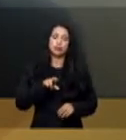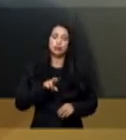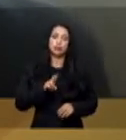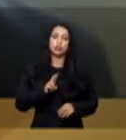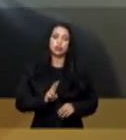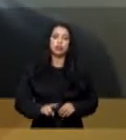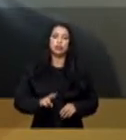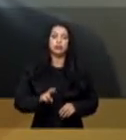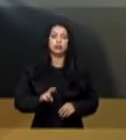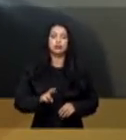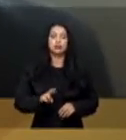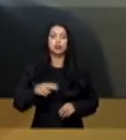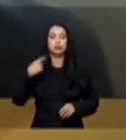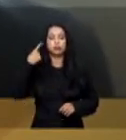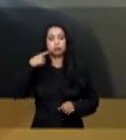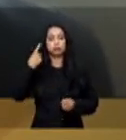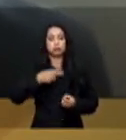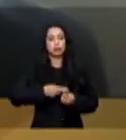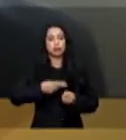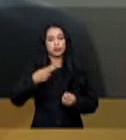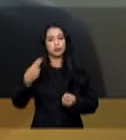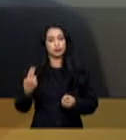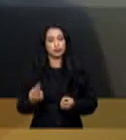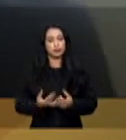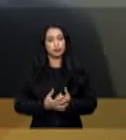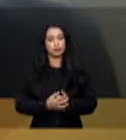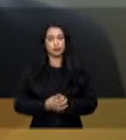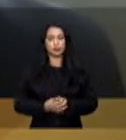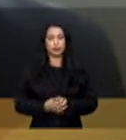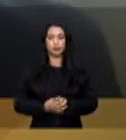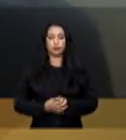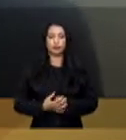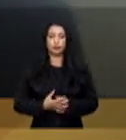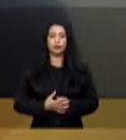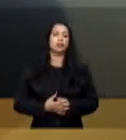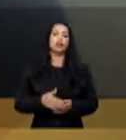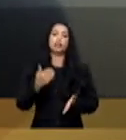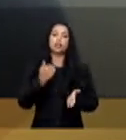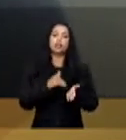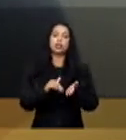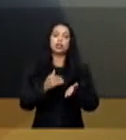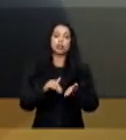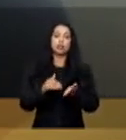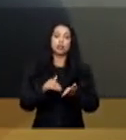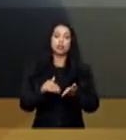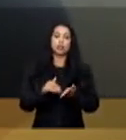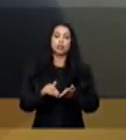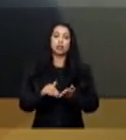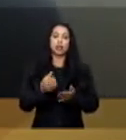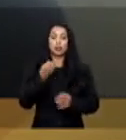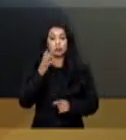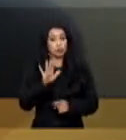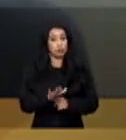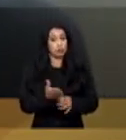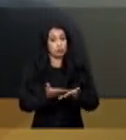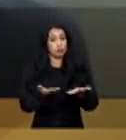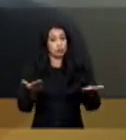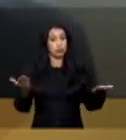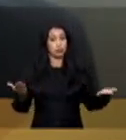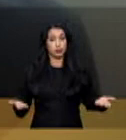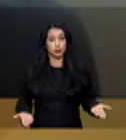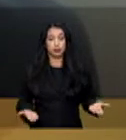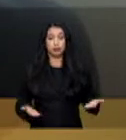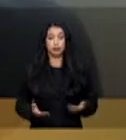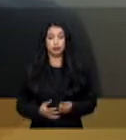República, eminente advogado-geral da União, senhora secretária, boa tarde a todas e